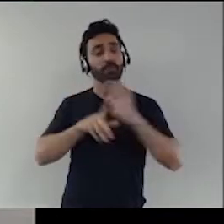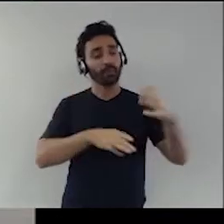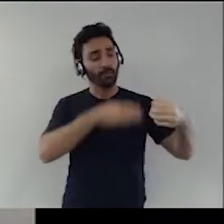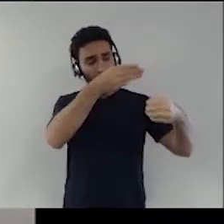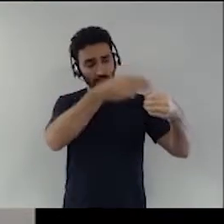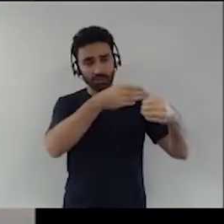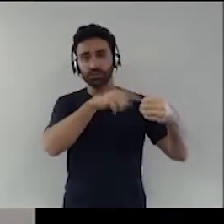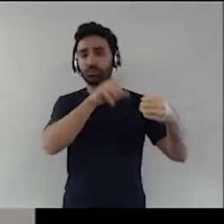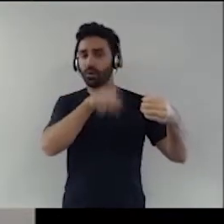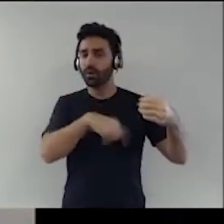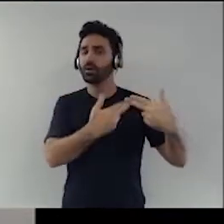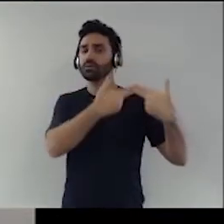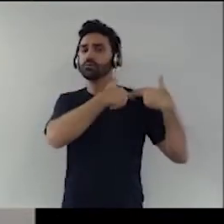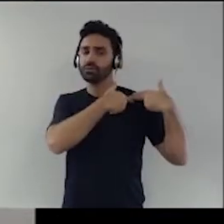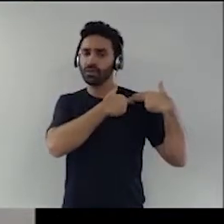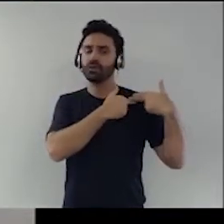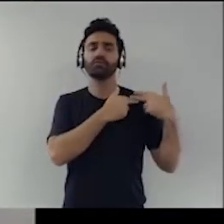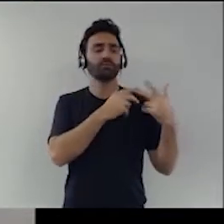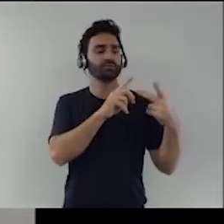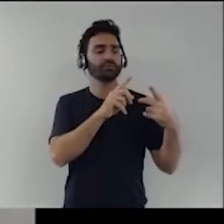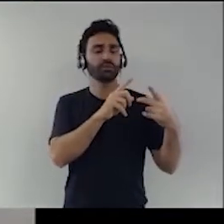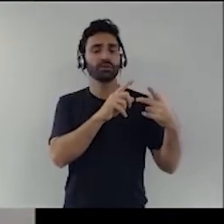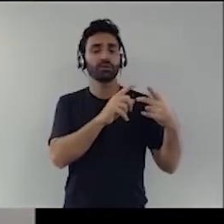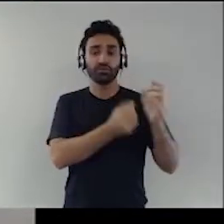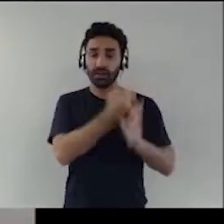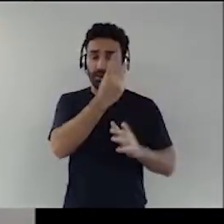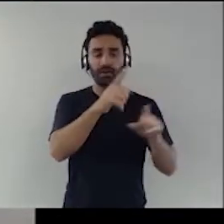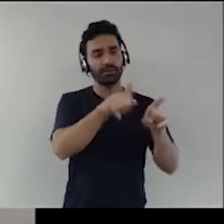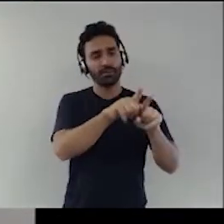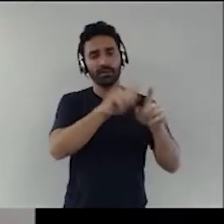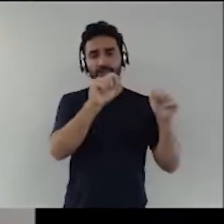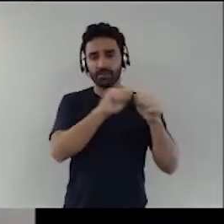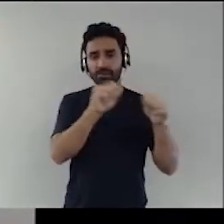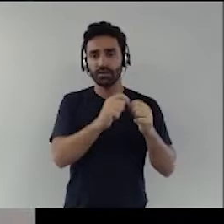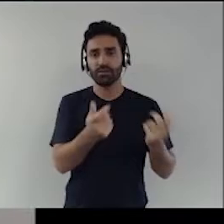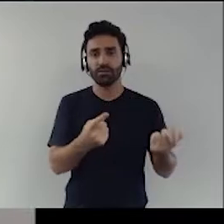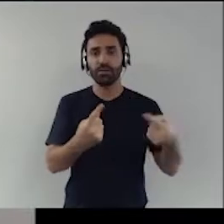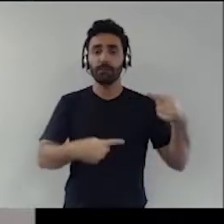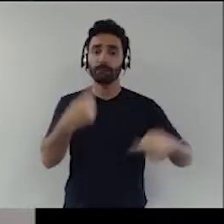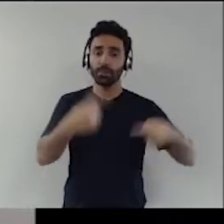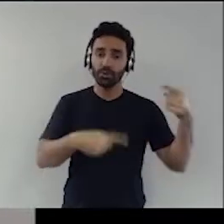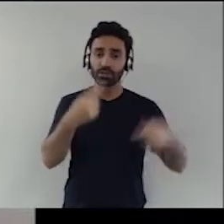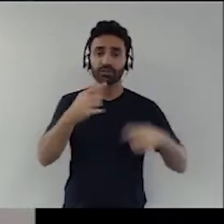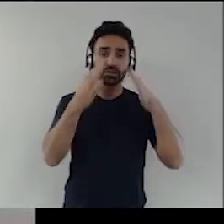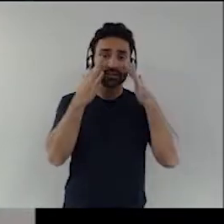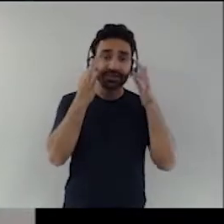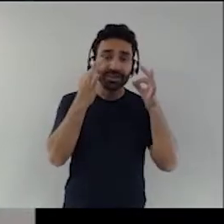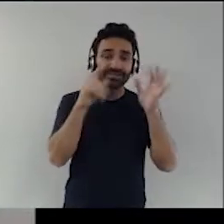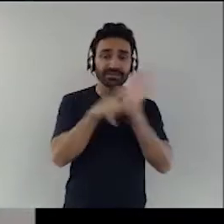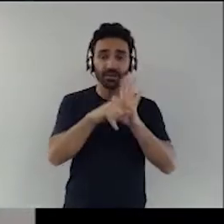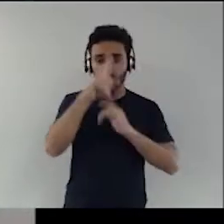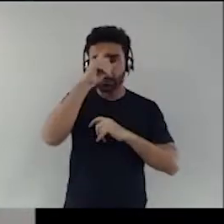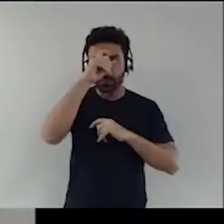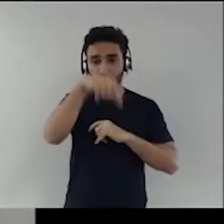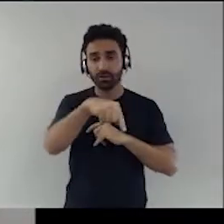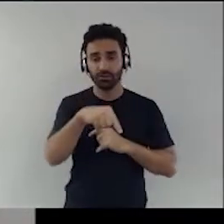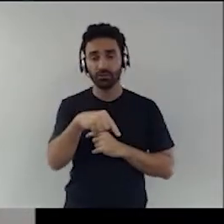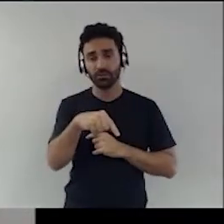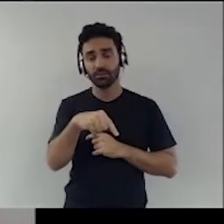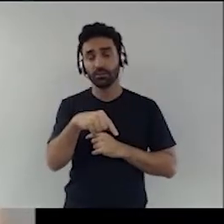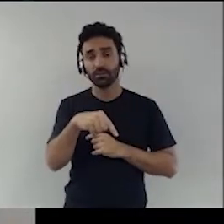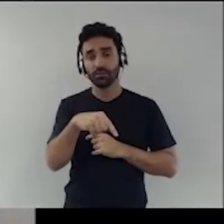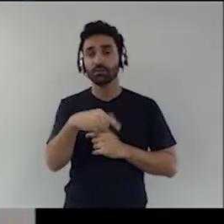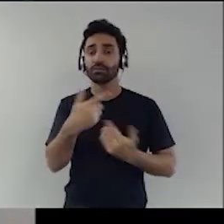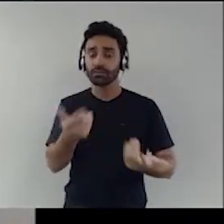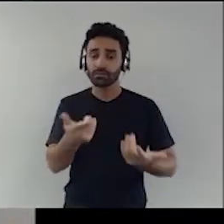um gestor e um executor de política de atenção primária. A atenção primária nunca teve tão em